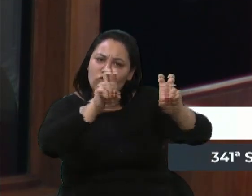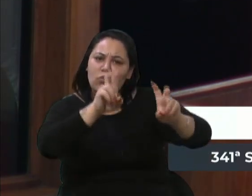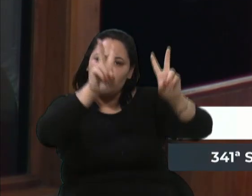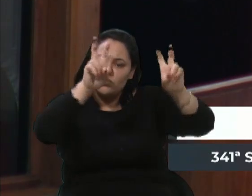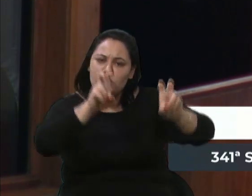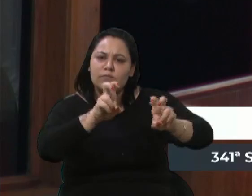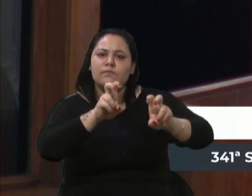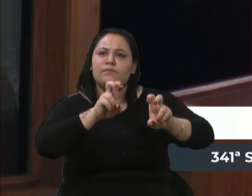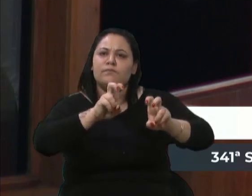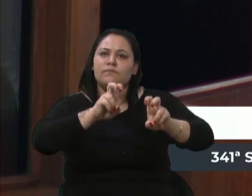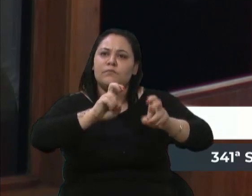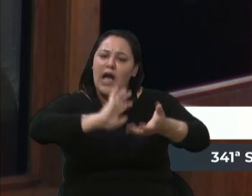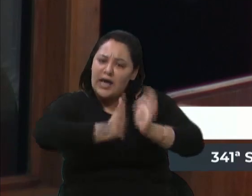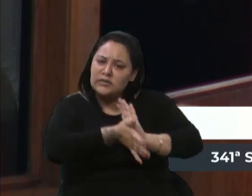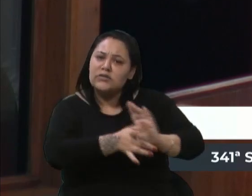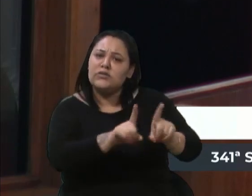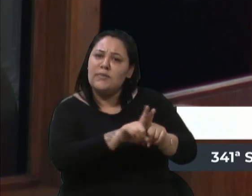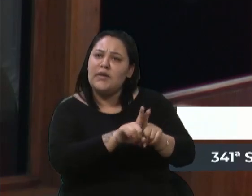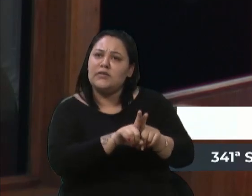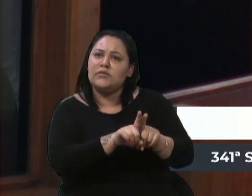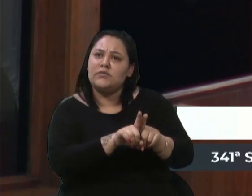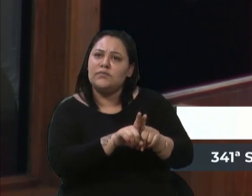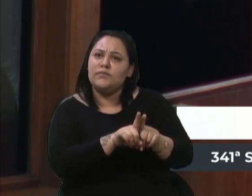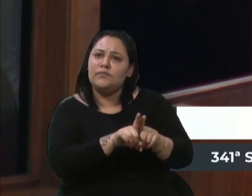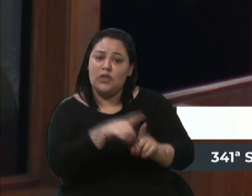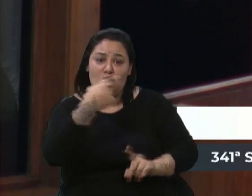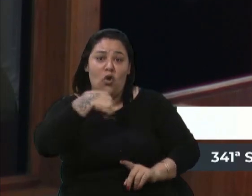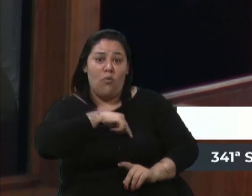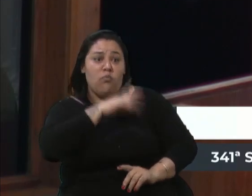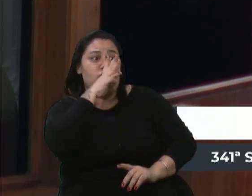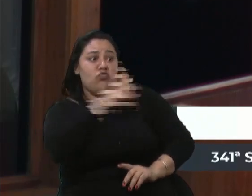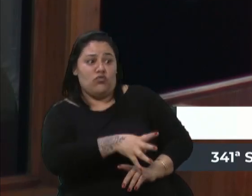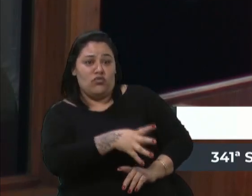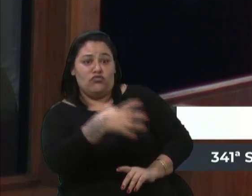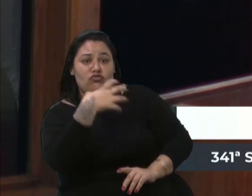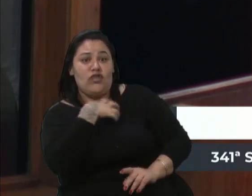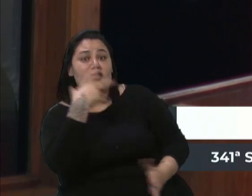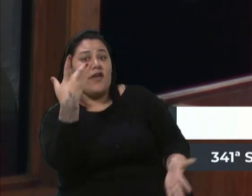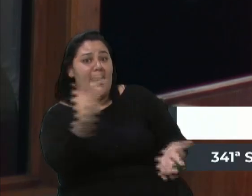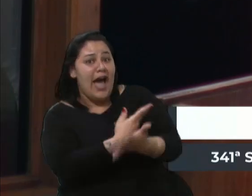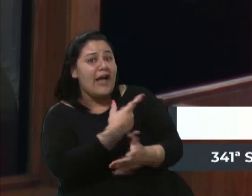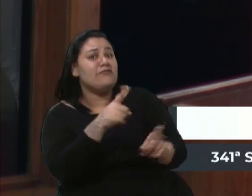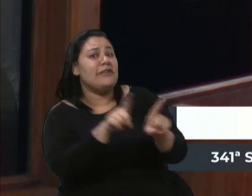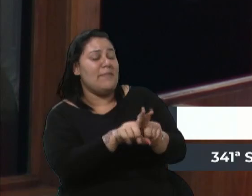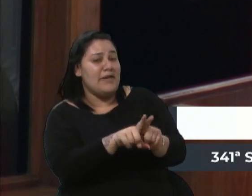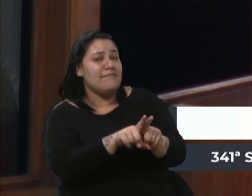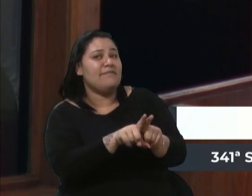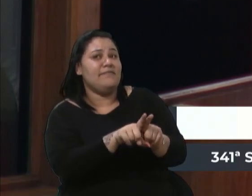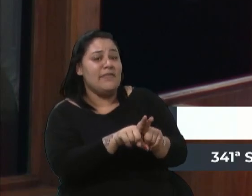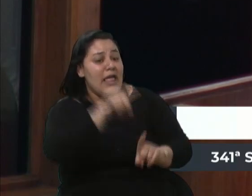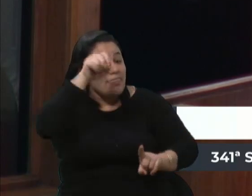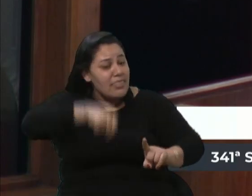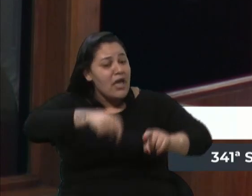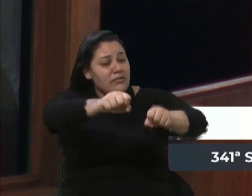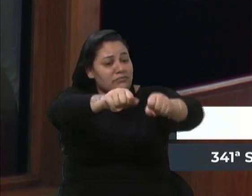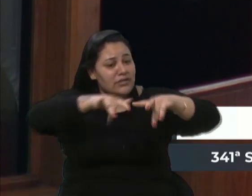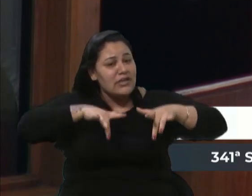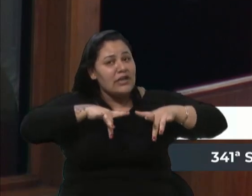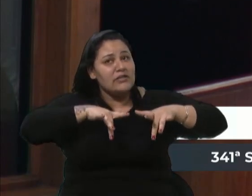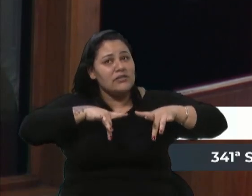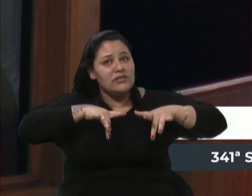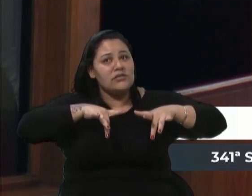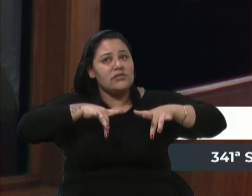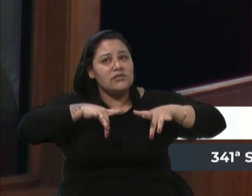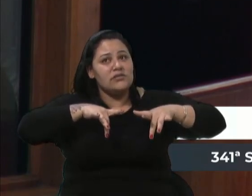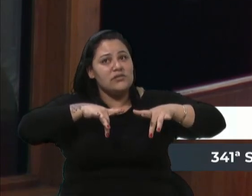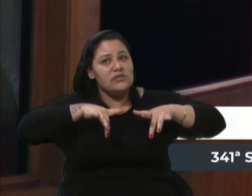das intolerâncias, que fomos acusados, inclusive, de forma injusta e vil, nesse plenário,